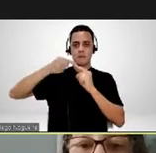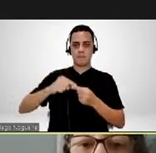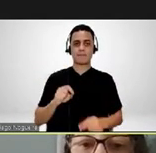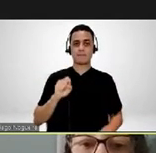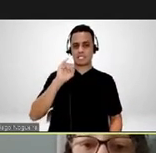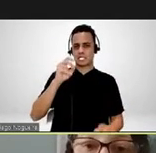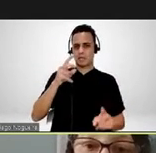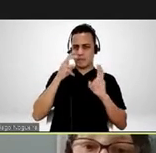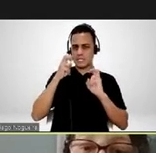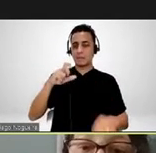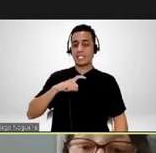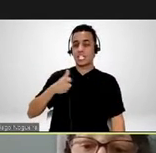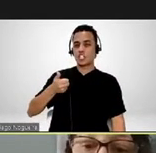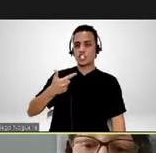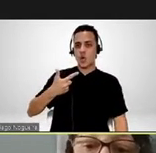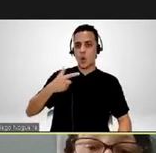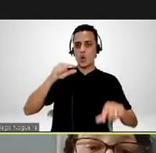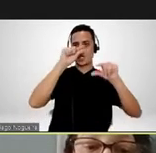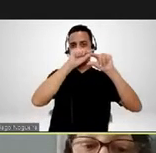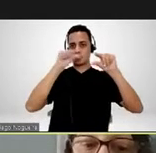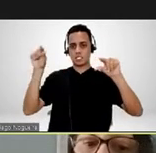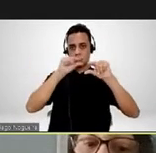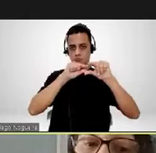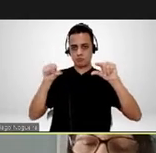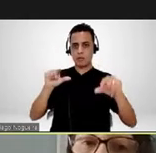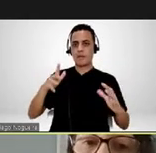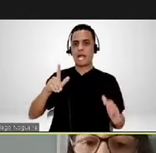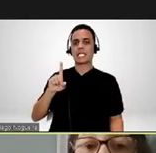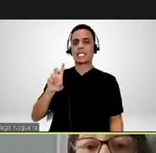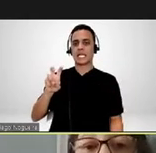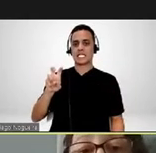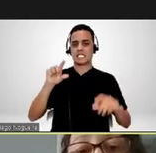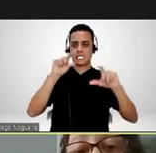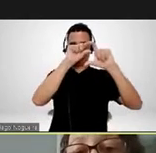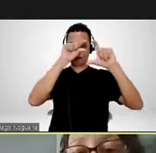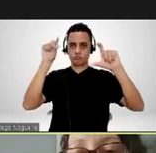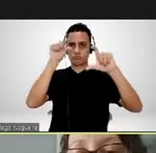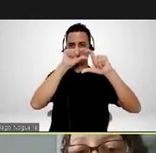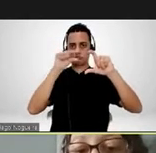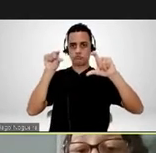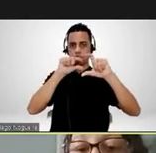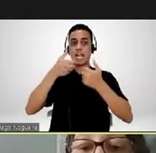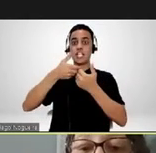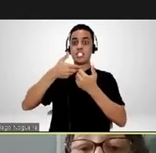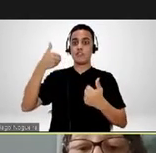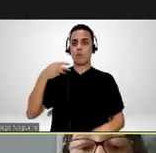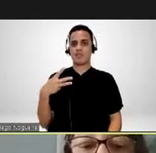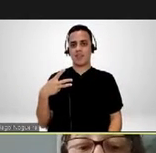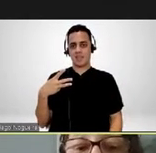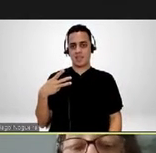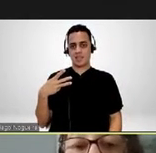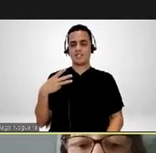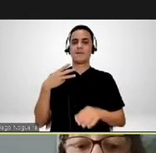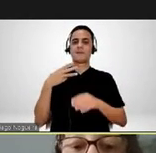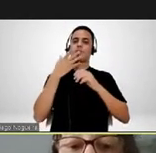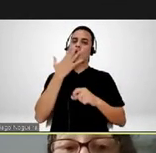12 faixas de aproximadamente 15 centímetros de largura cada uma, divididas em 3 partes, separadas por cores brancas